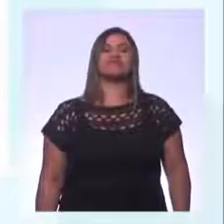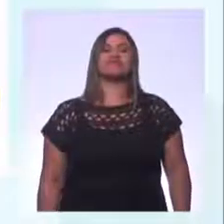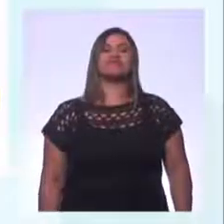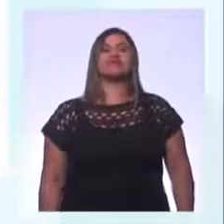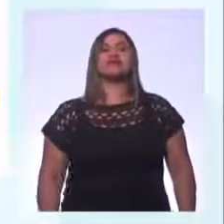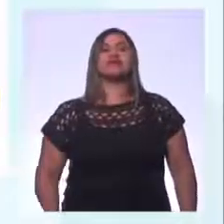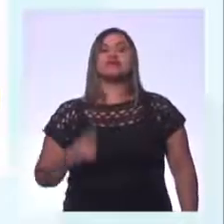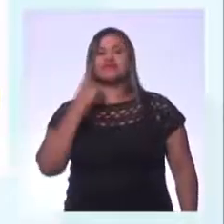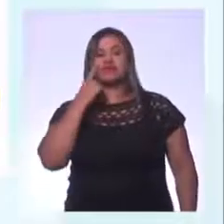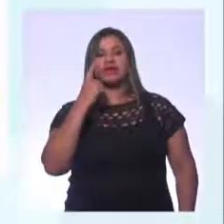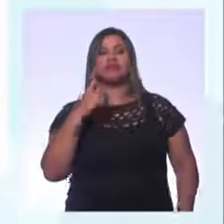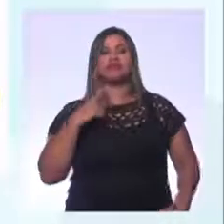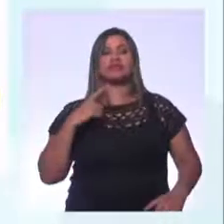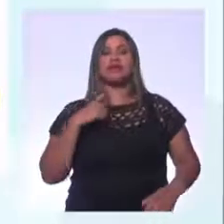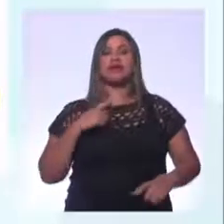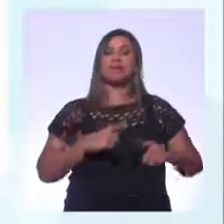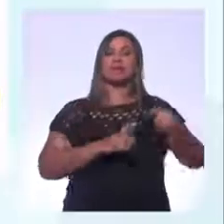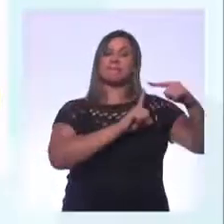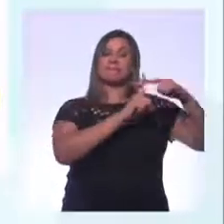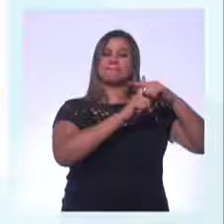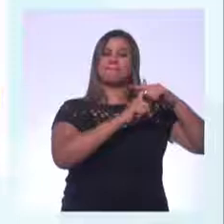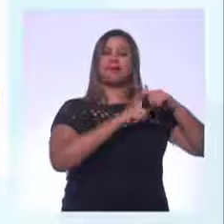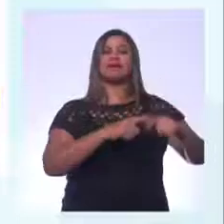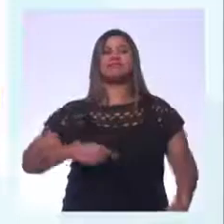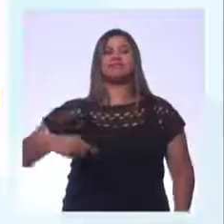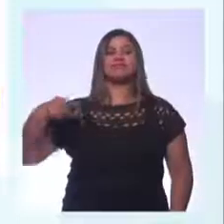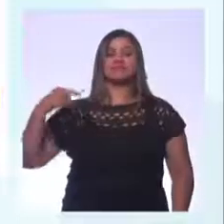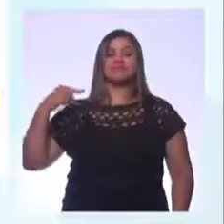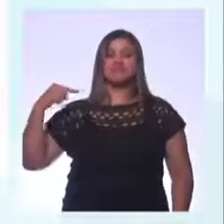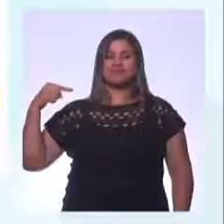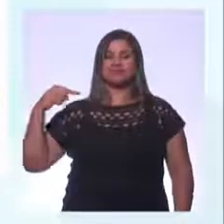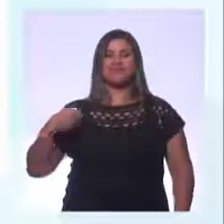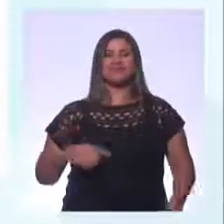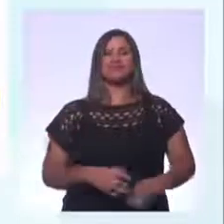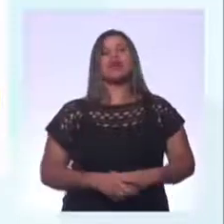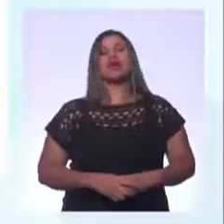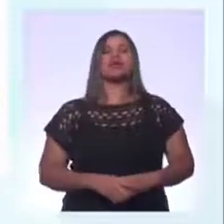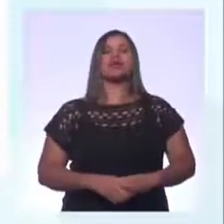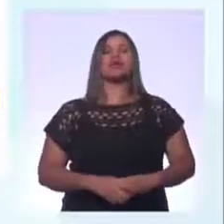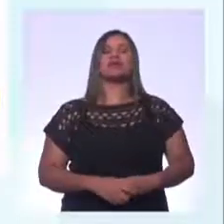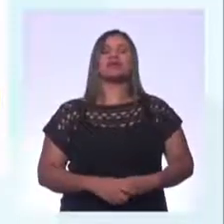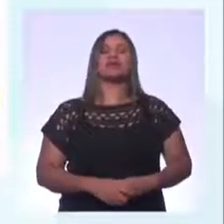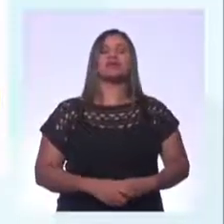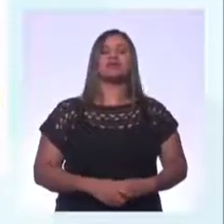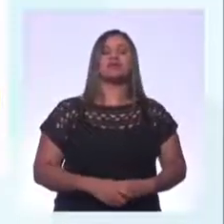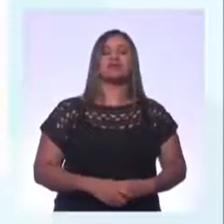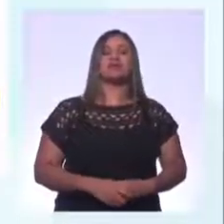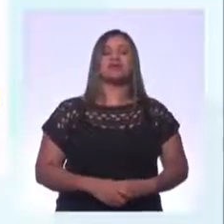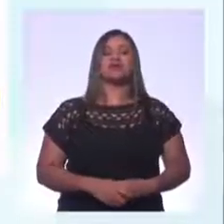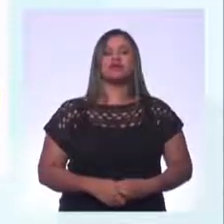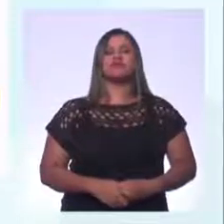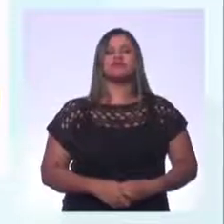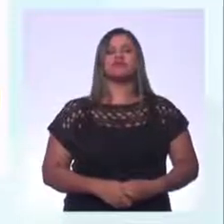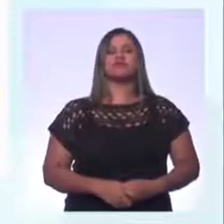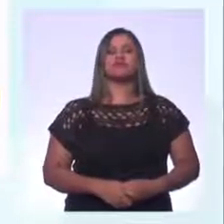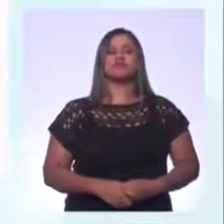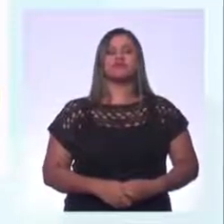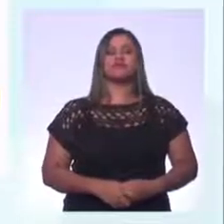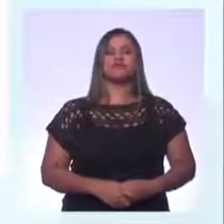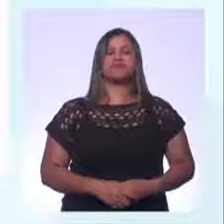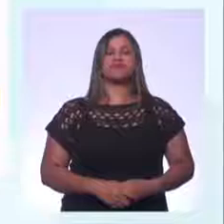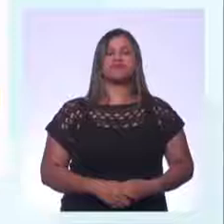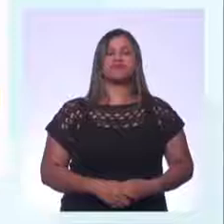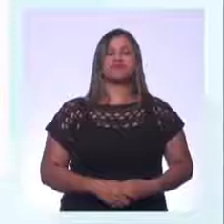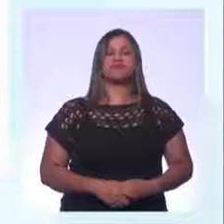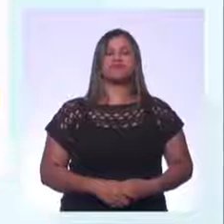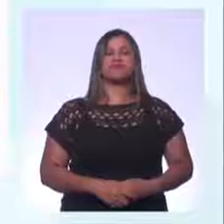pilha, nós temos um sinal de mais, que simboliza o polo positivo da pilha. O sinal de menos, que simboliza